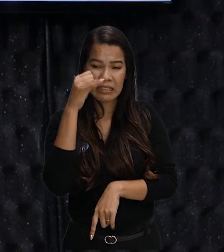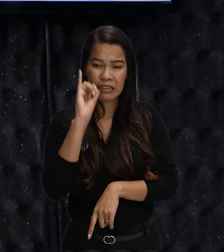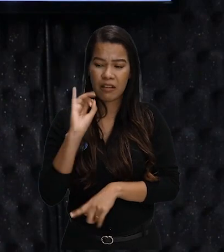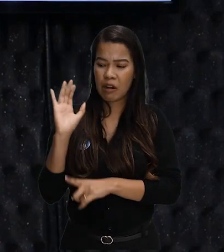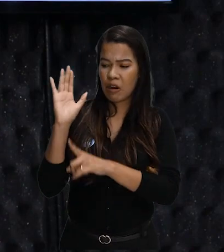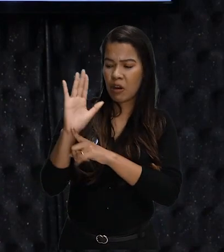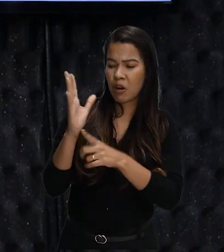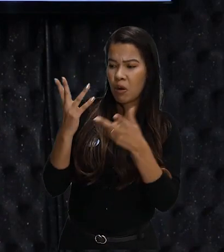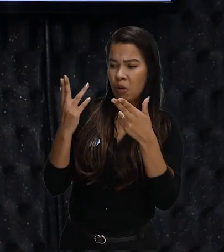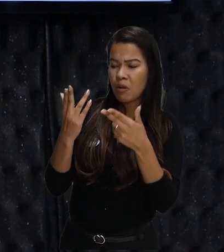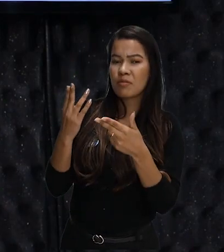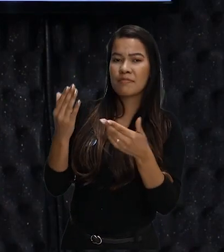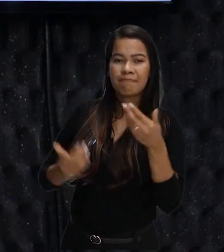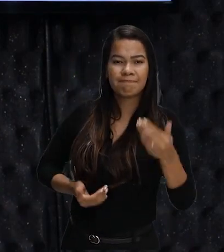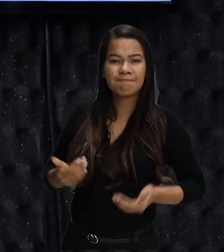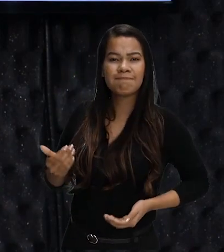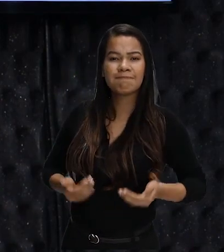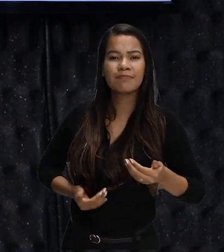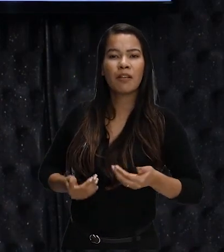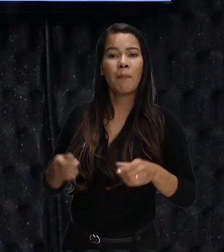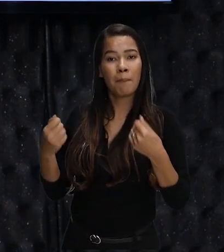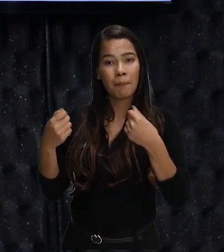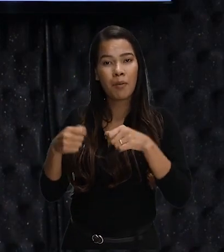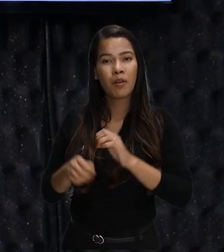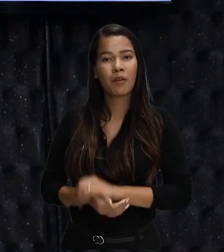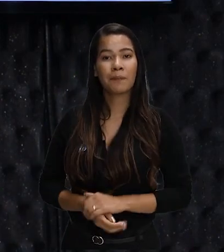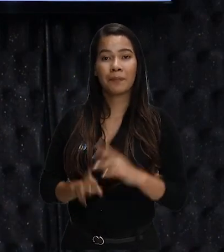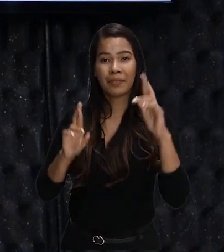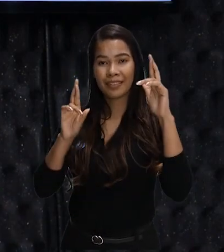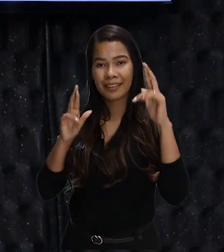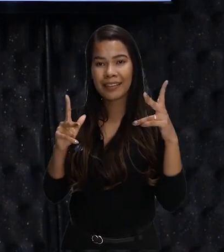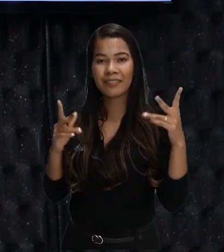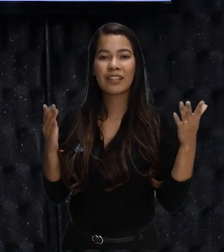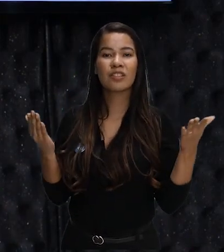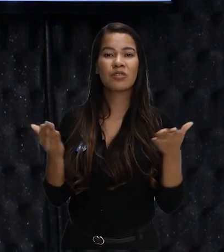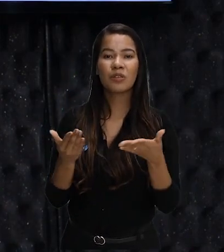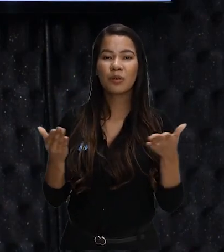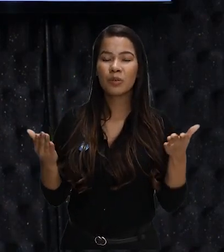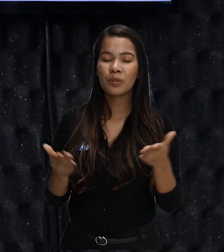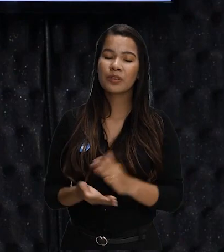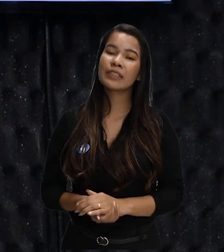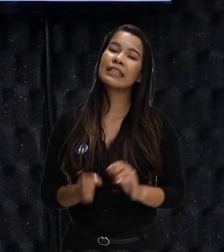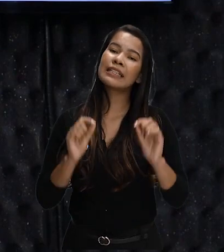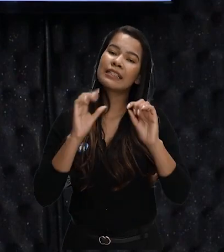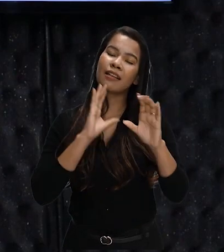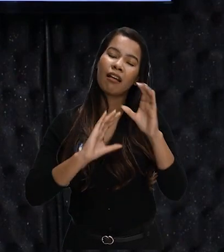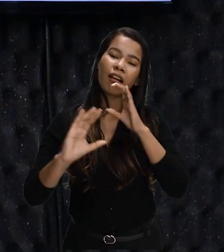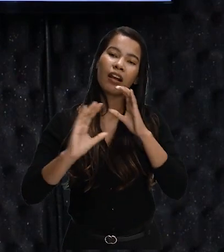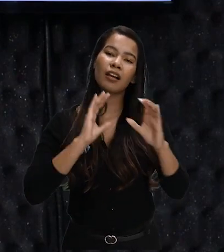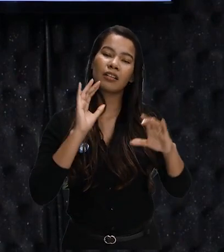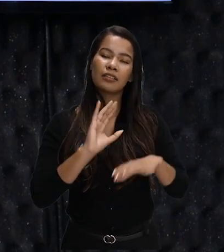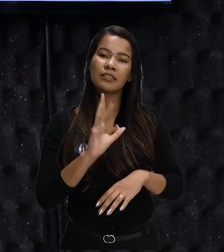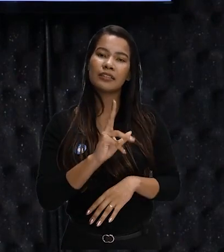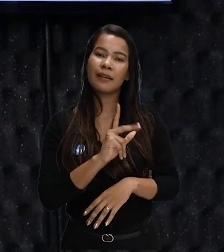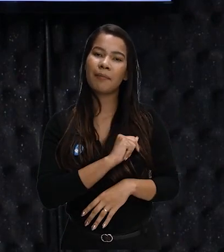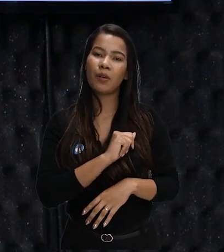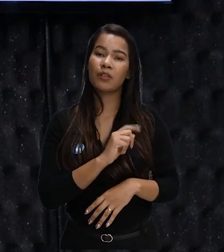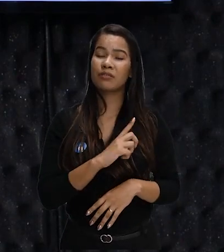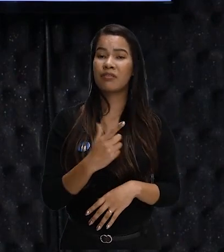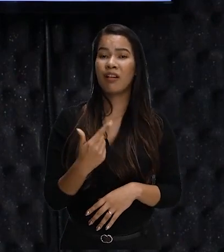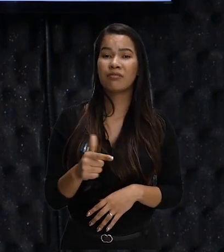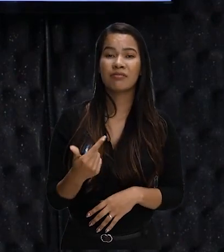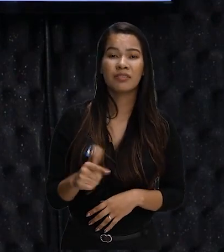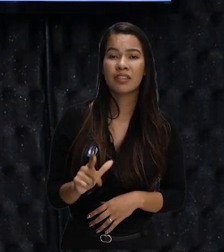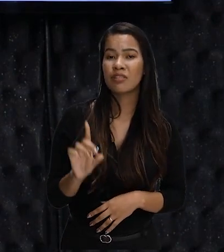servo da sua amada? Posso. A diferença hoje é que as cantigas de amor não